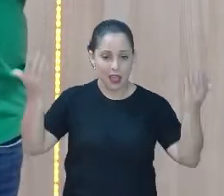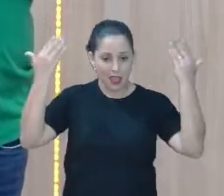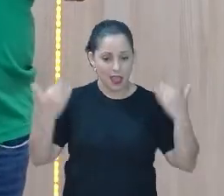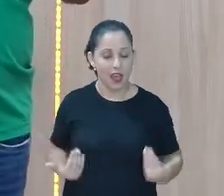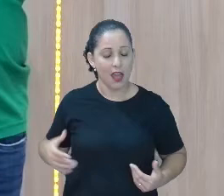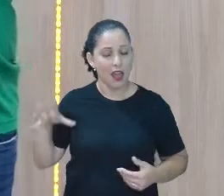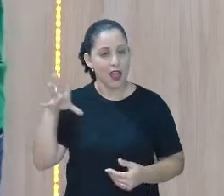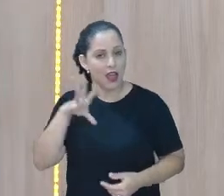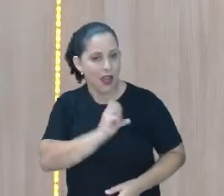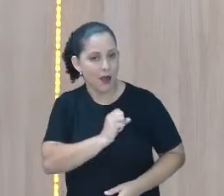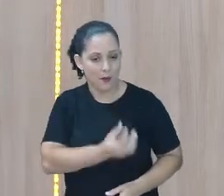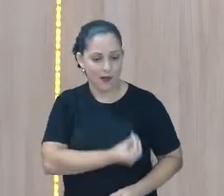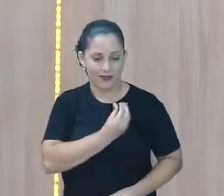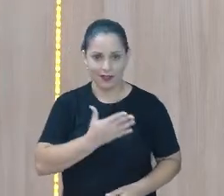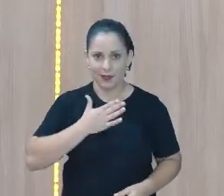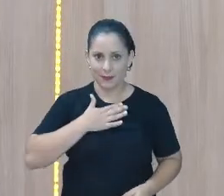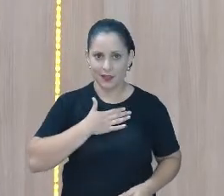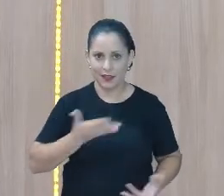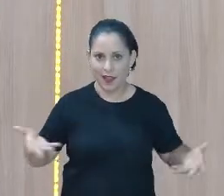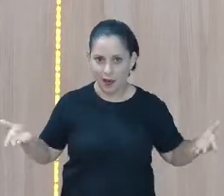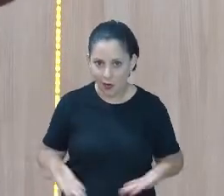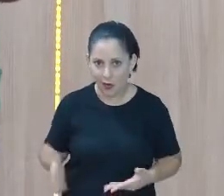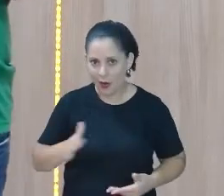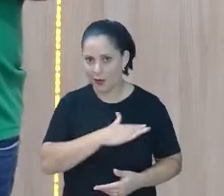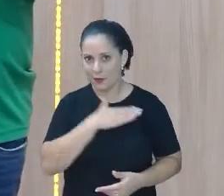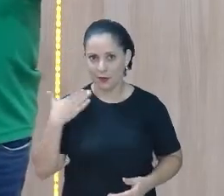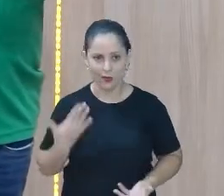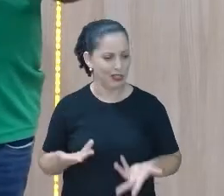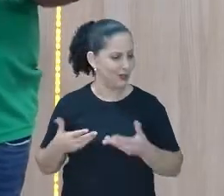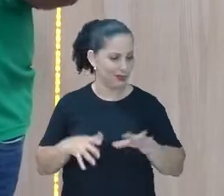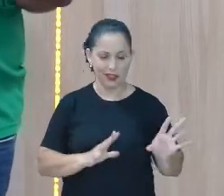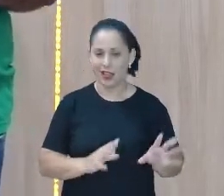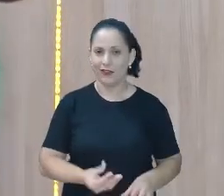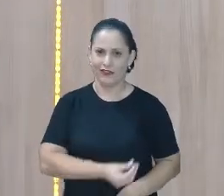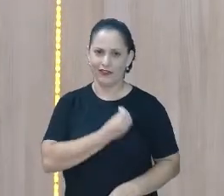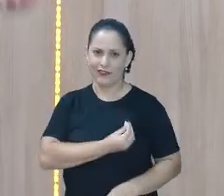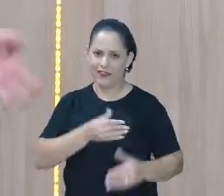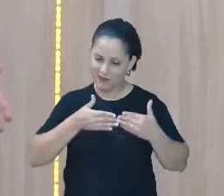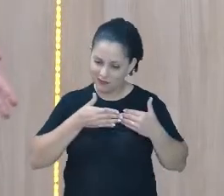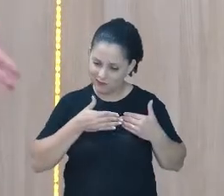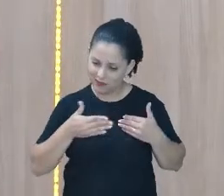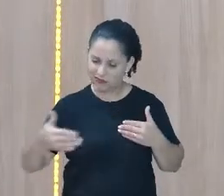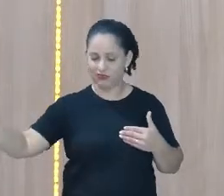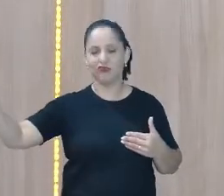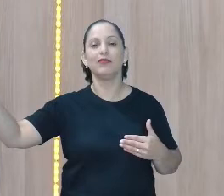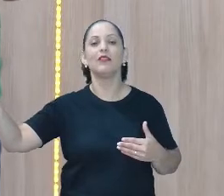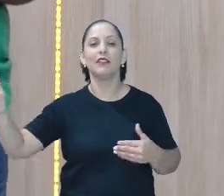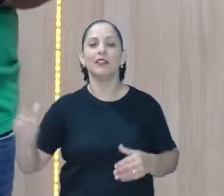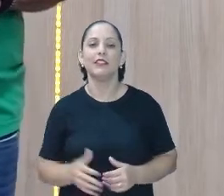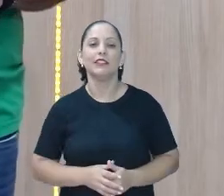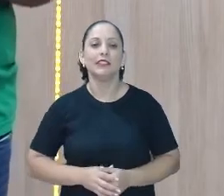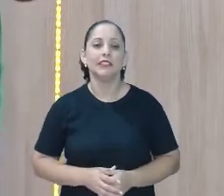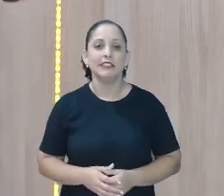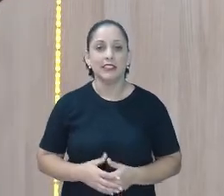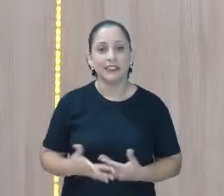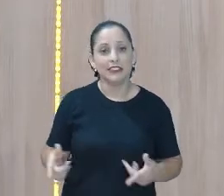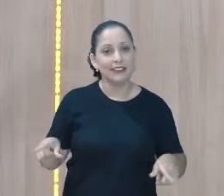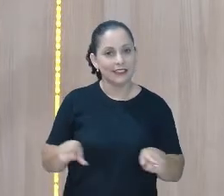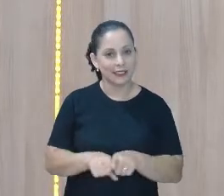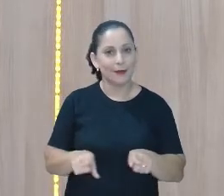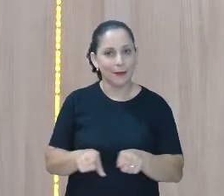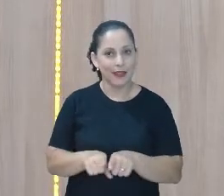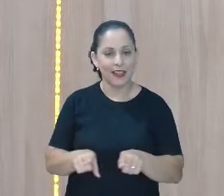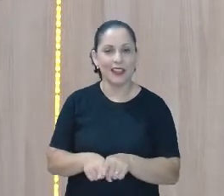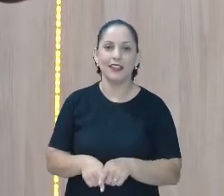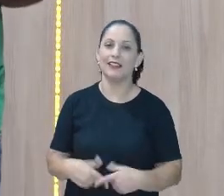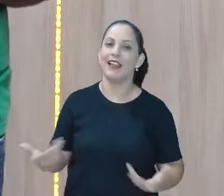minha vida, né, e não quero fazer isso agora, pretendo viver pelo menos mais uns 50 anos, certo? Aí aperrear um bocado